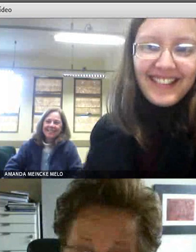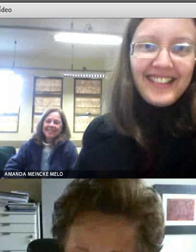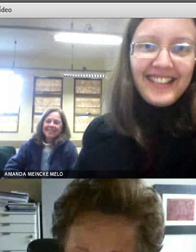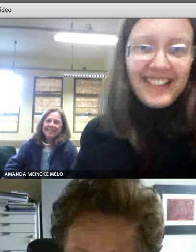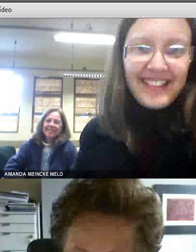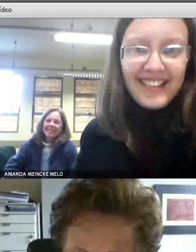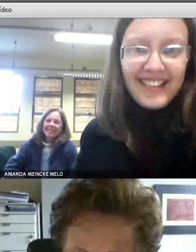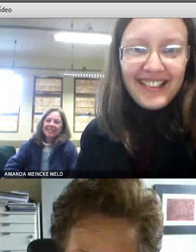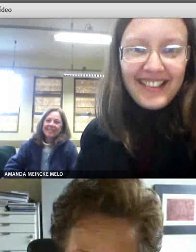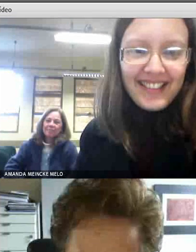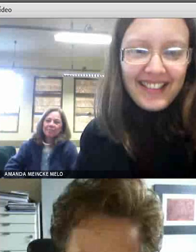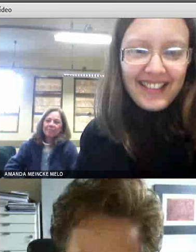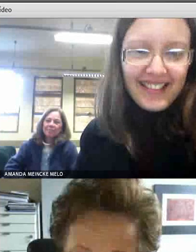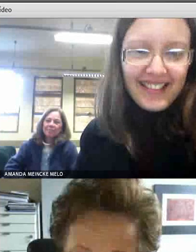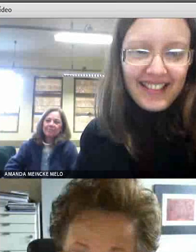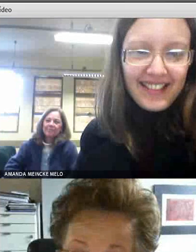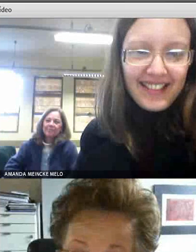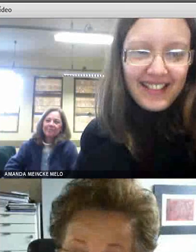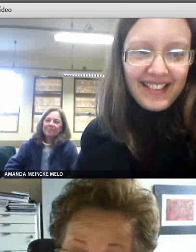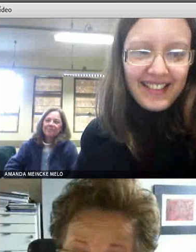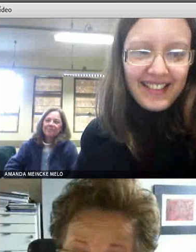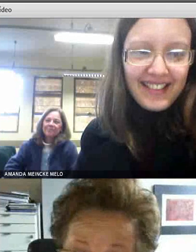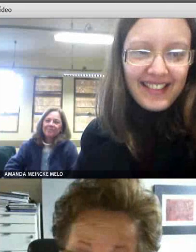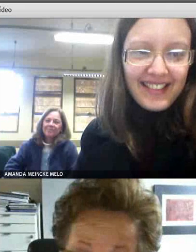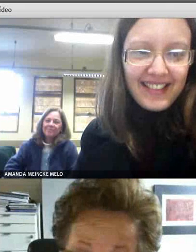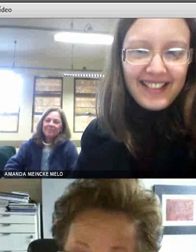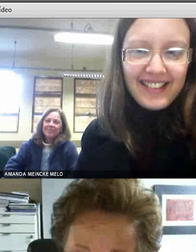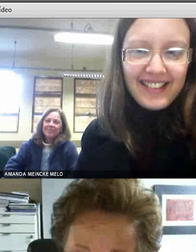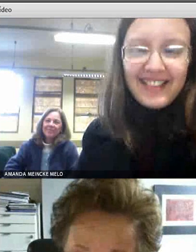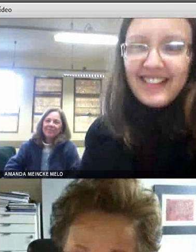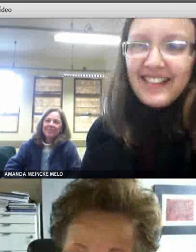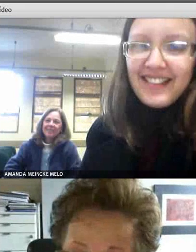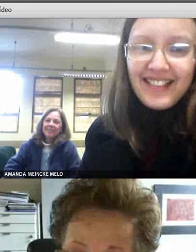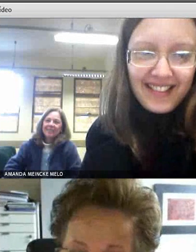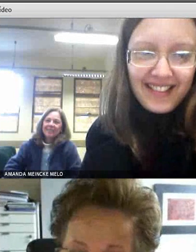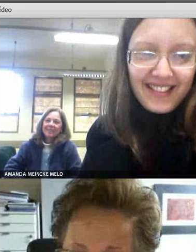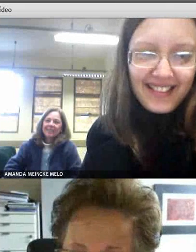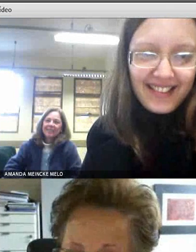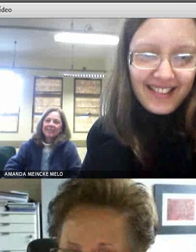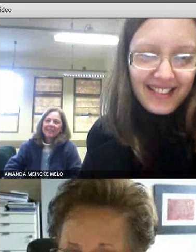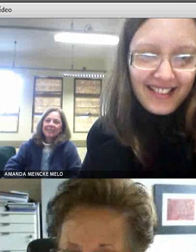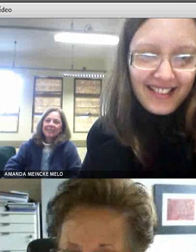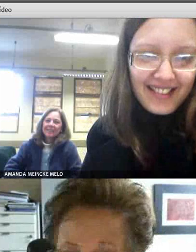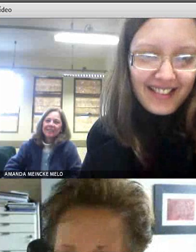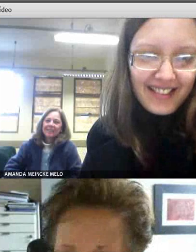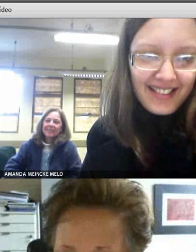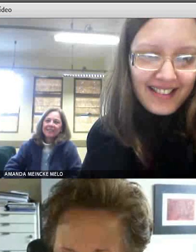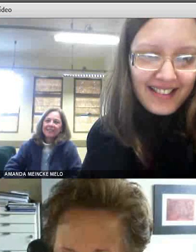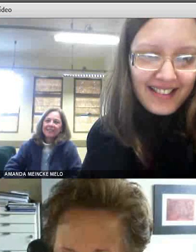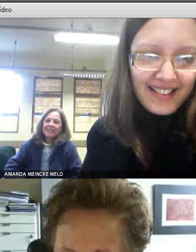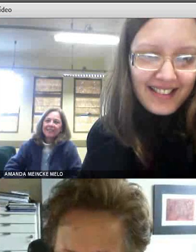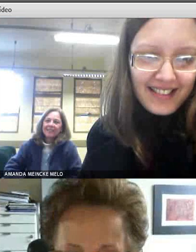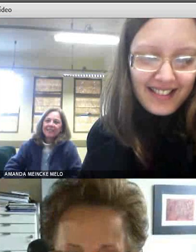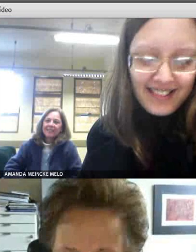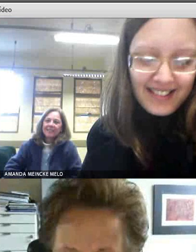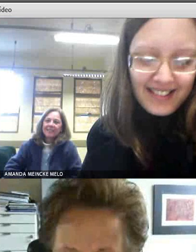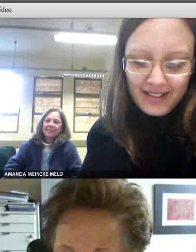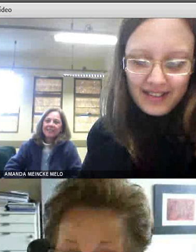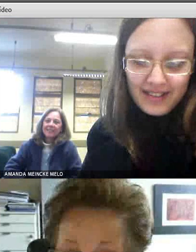de física, as leis do Newton, para aplicar nessa situação